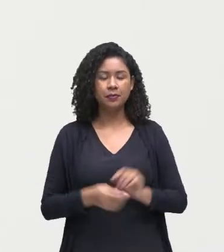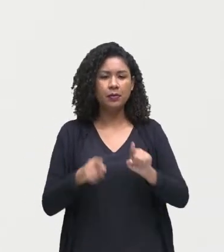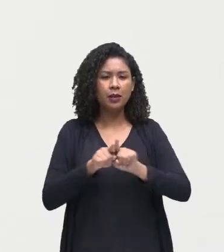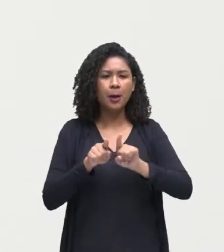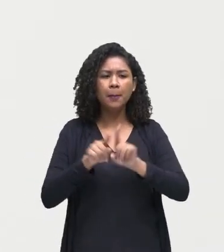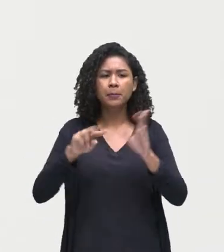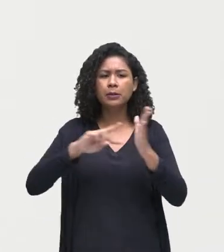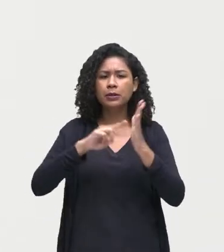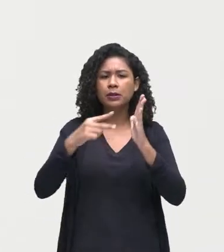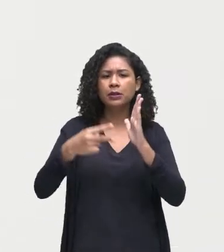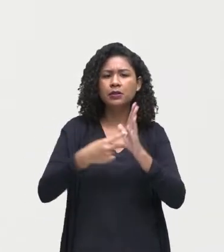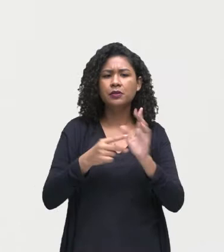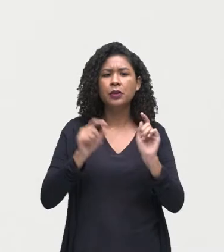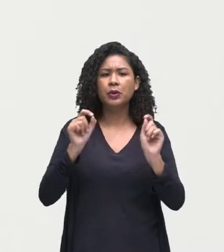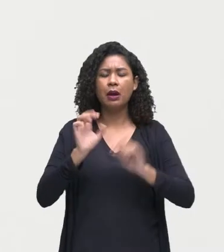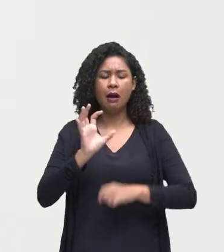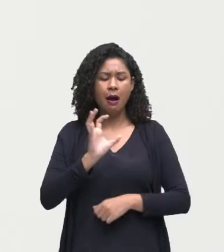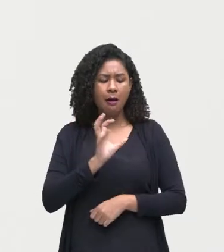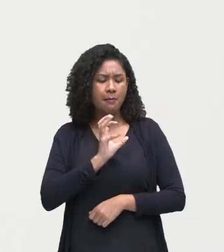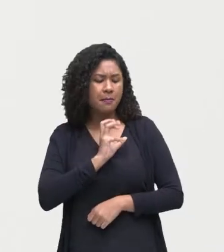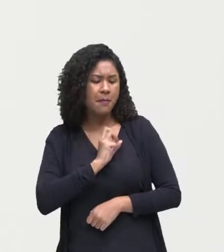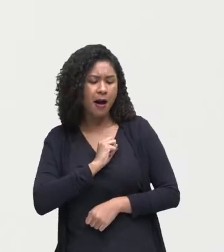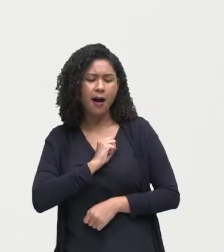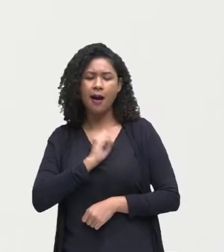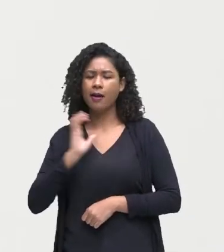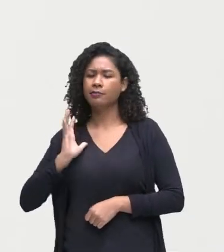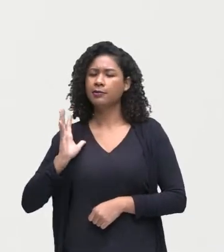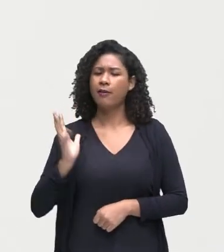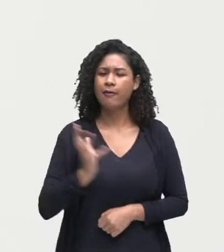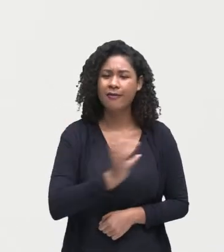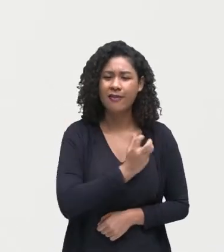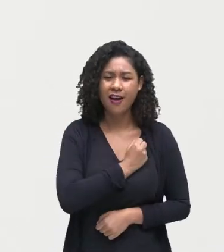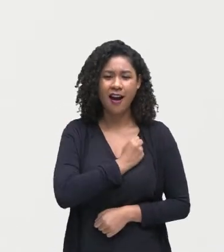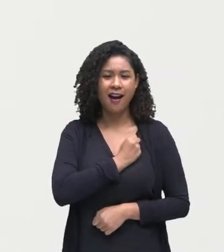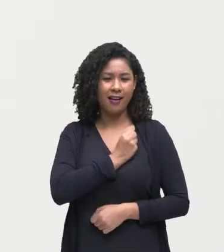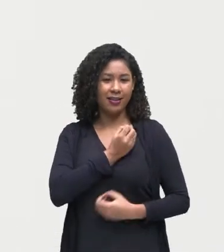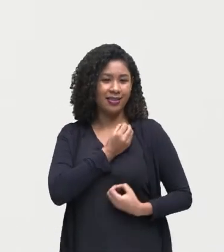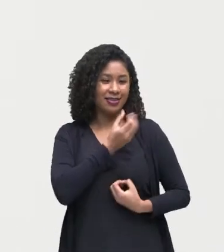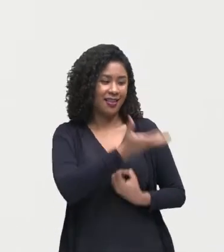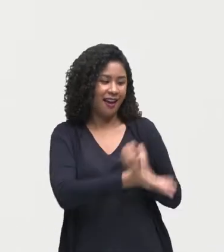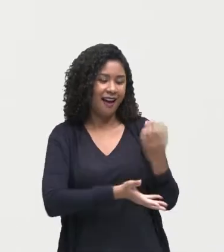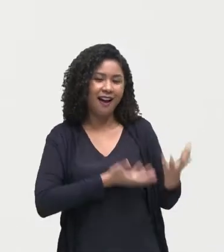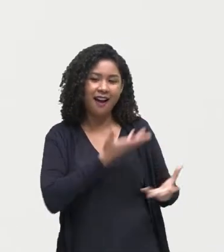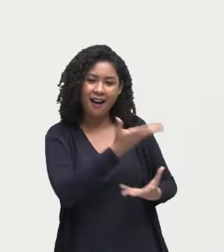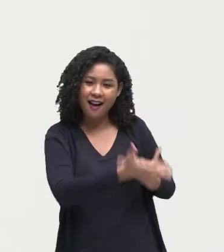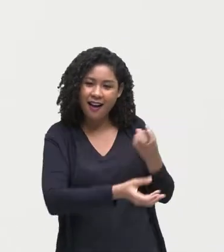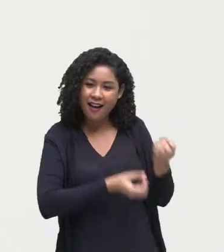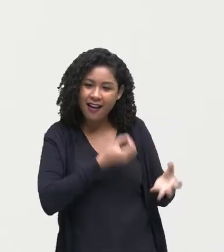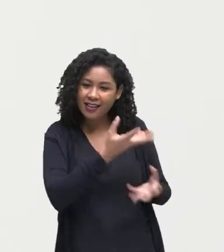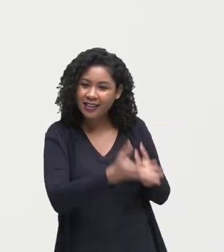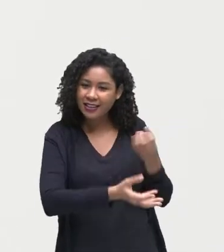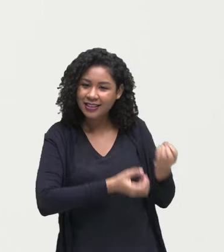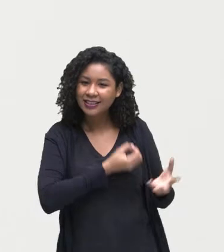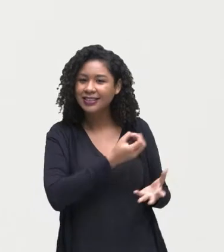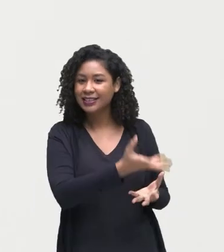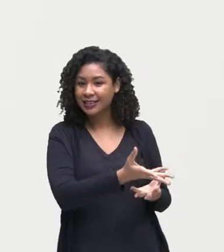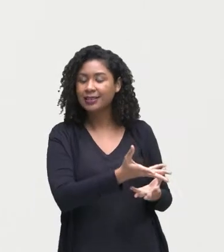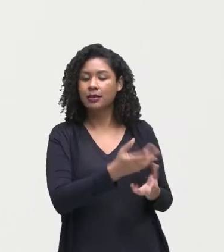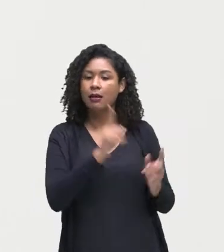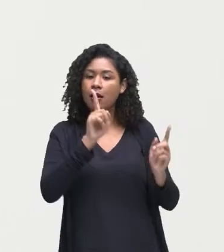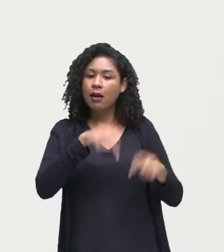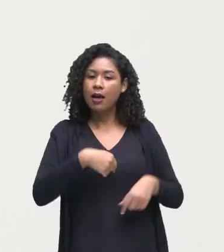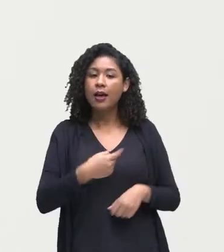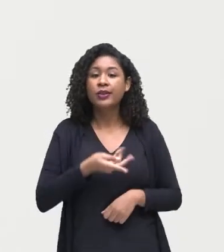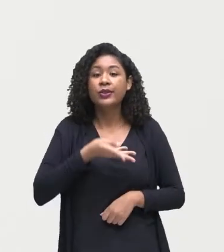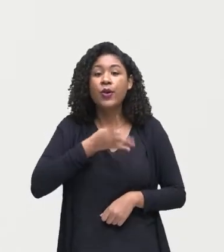amar alguém, salvar alguém, dar a minha vida a alguém, conhecer novas realidades, ter